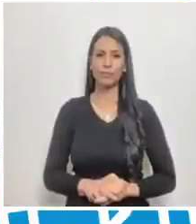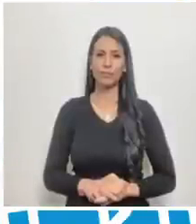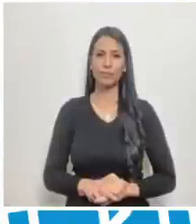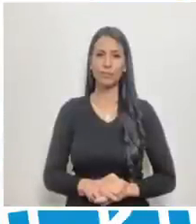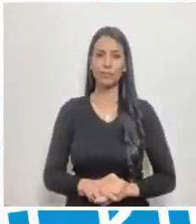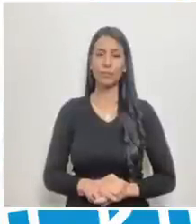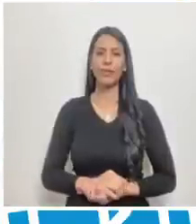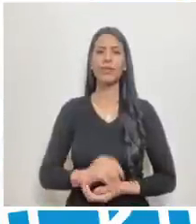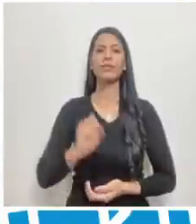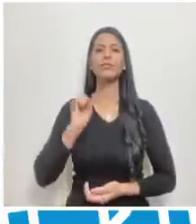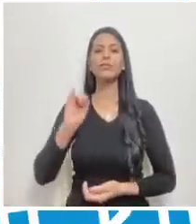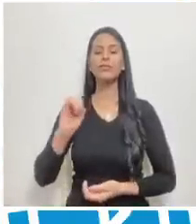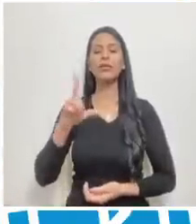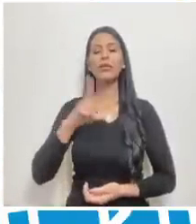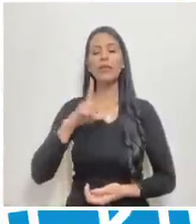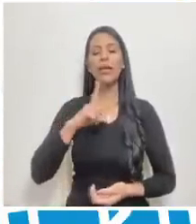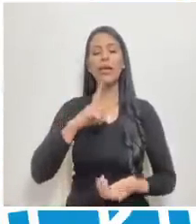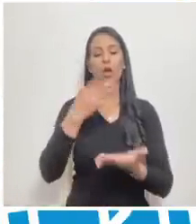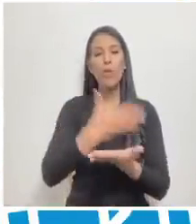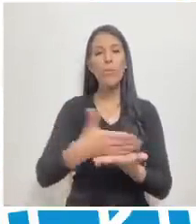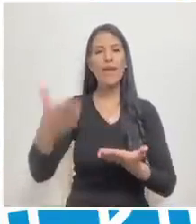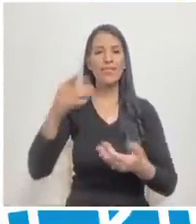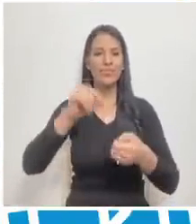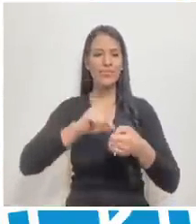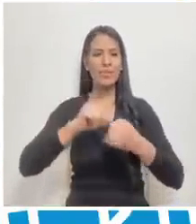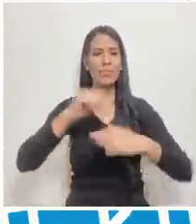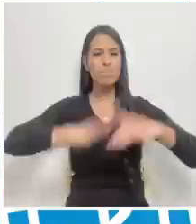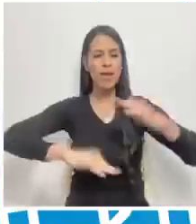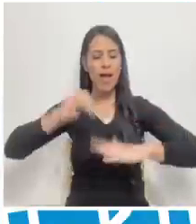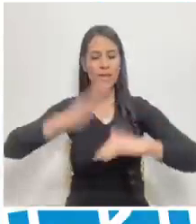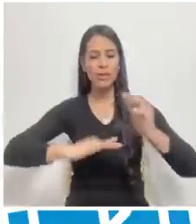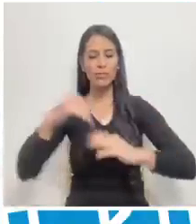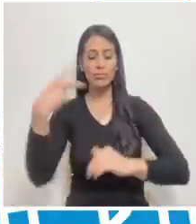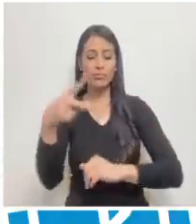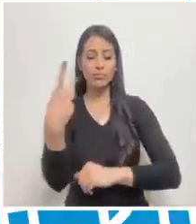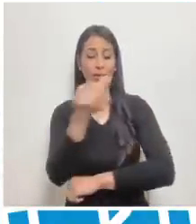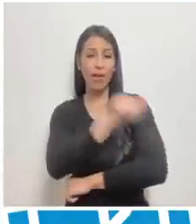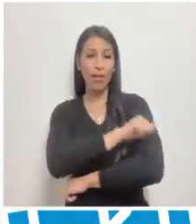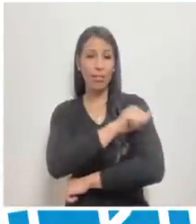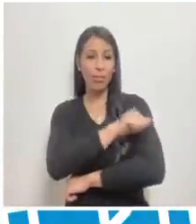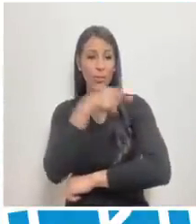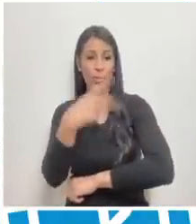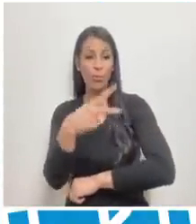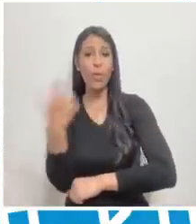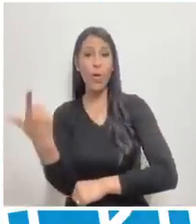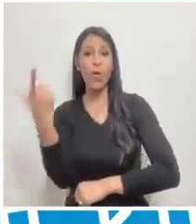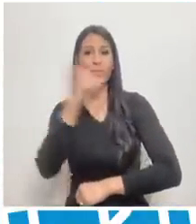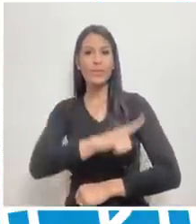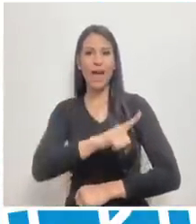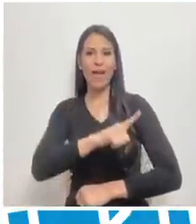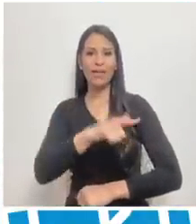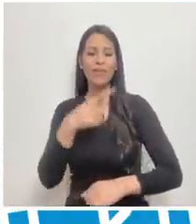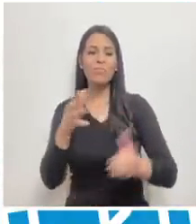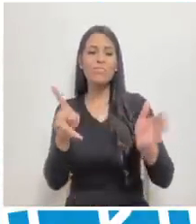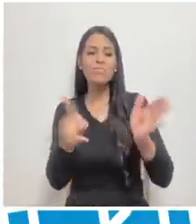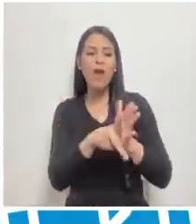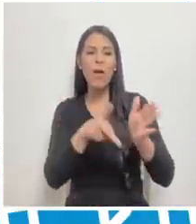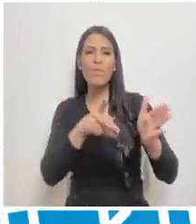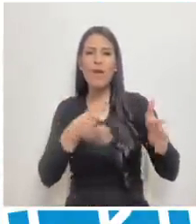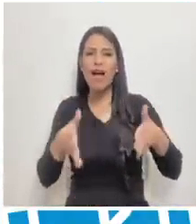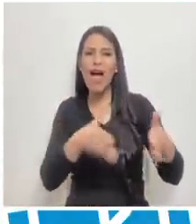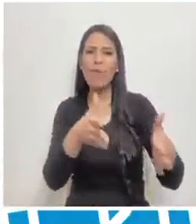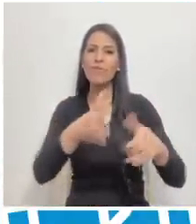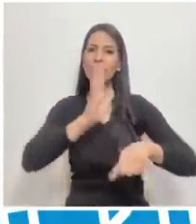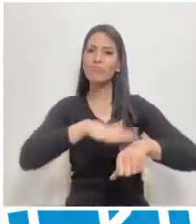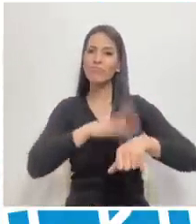a capacidade protagonista, de construir o seu próprio caminho, de ser